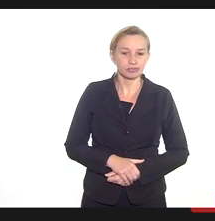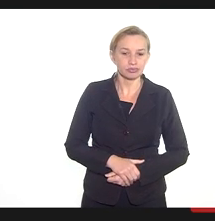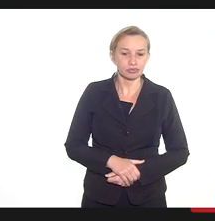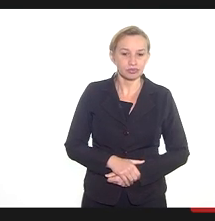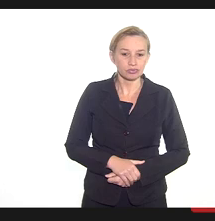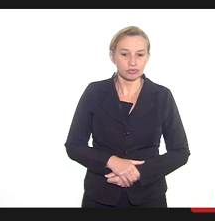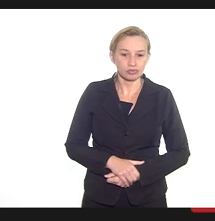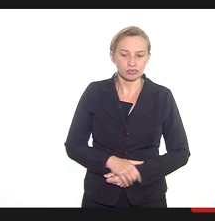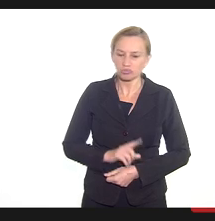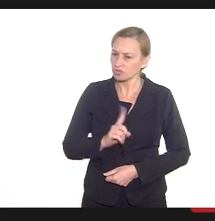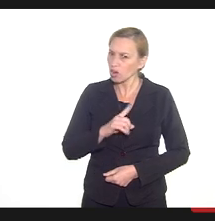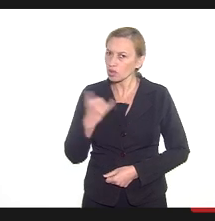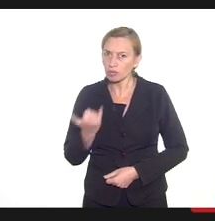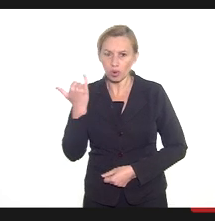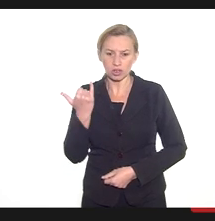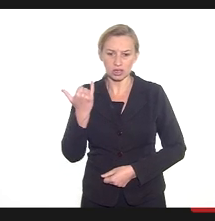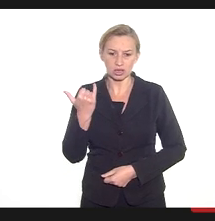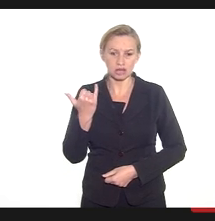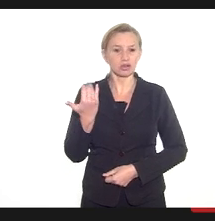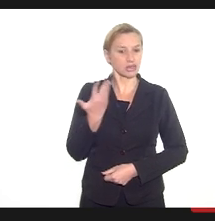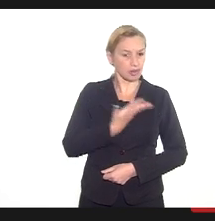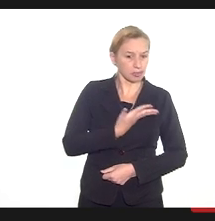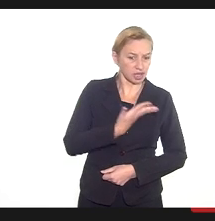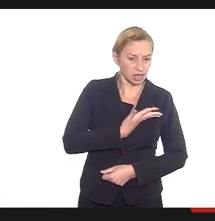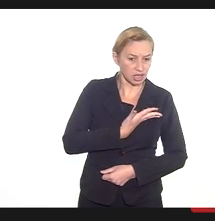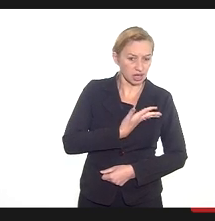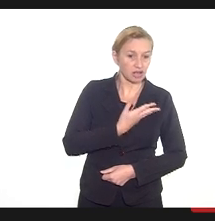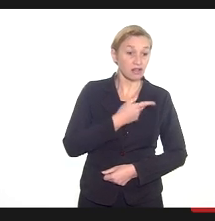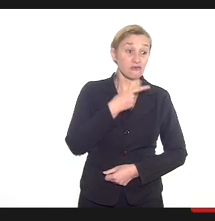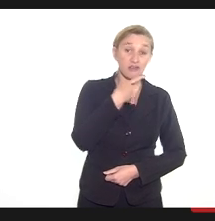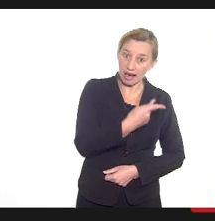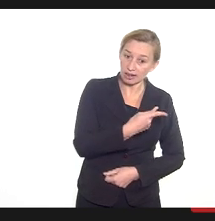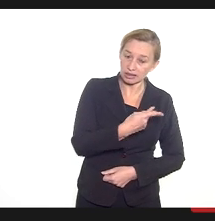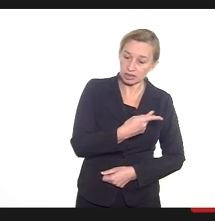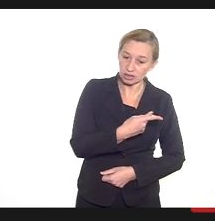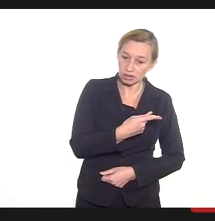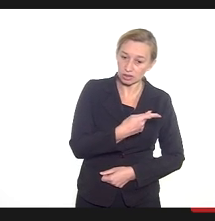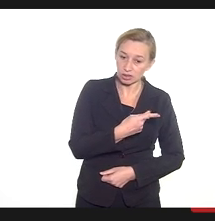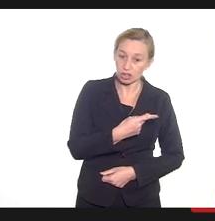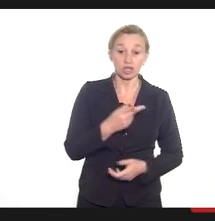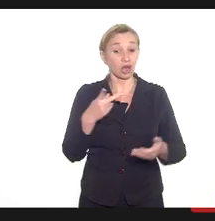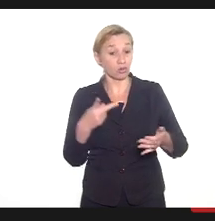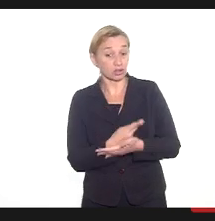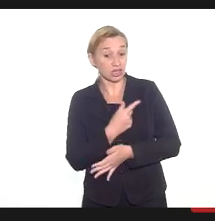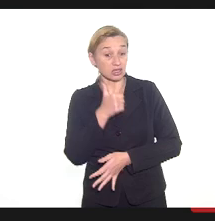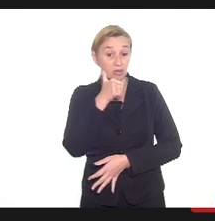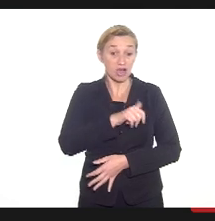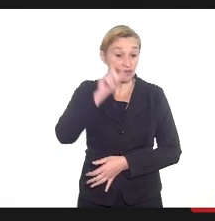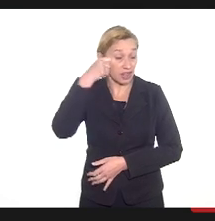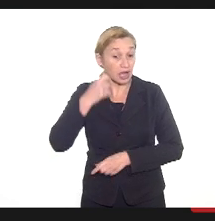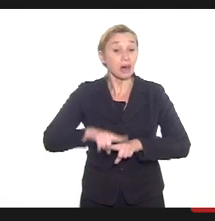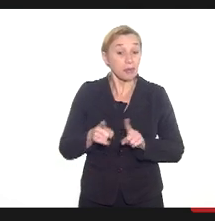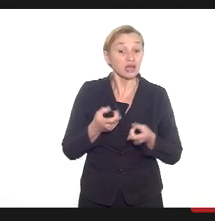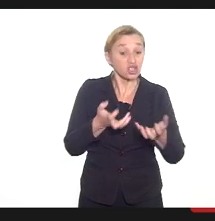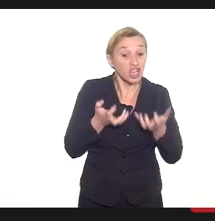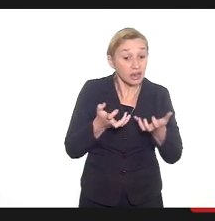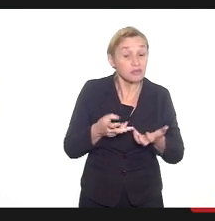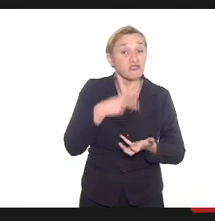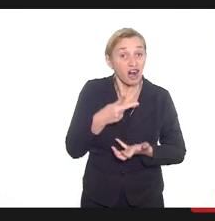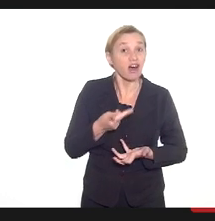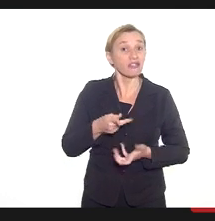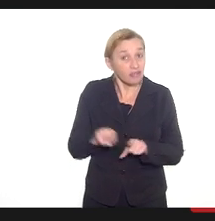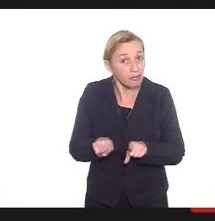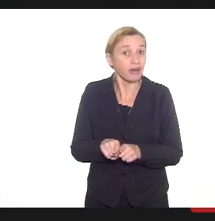Não que não seja importante que as nossas companheiras falem sobre o que acontece com as mulheres negras, mas nós queremos